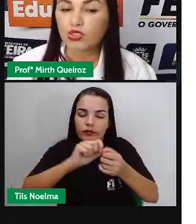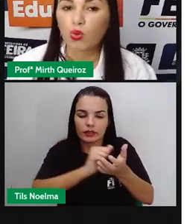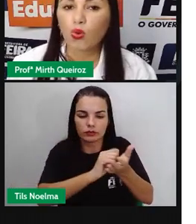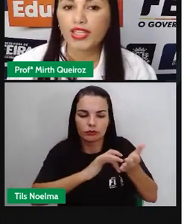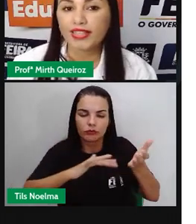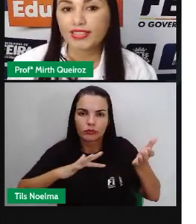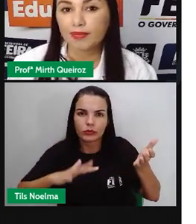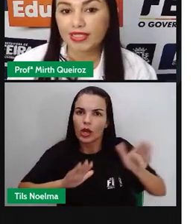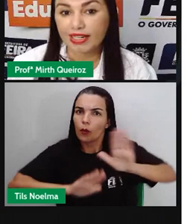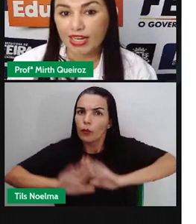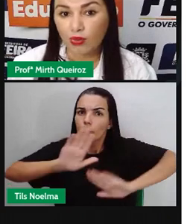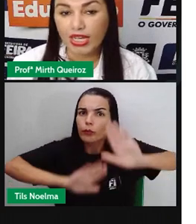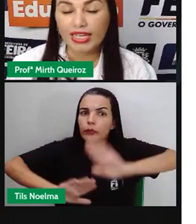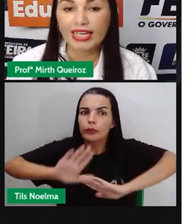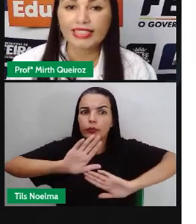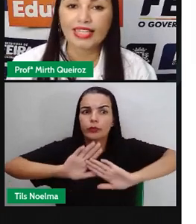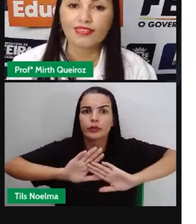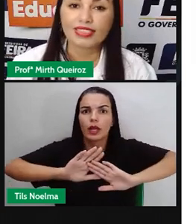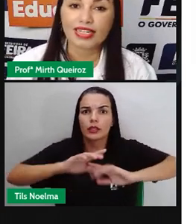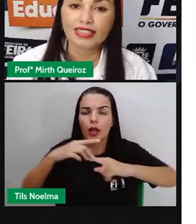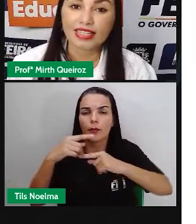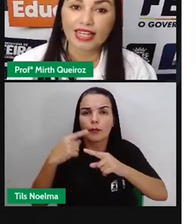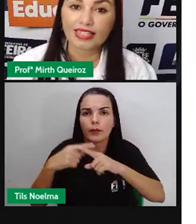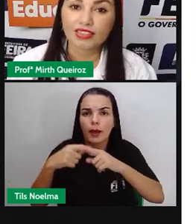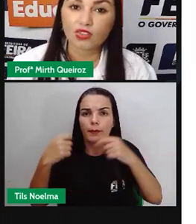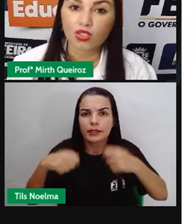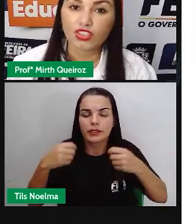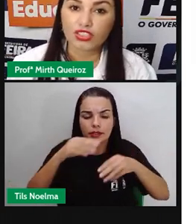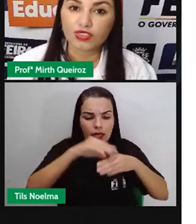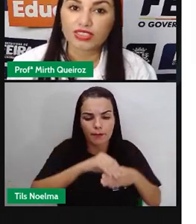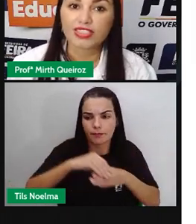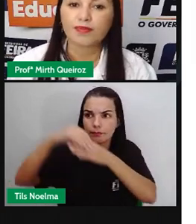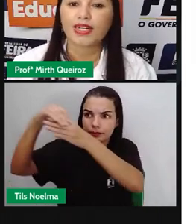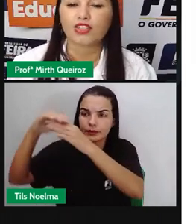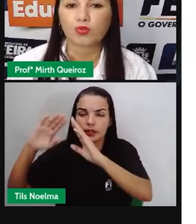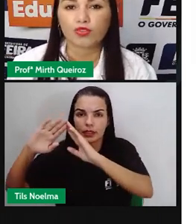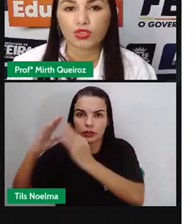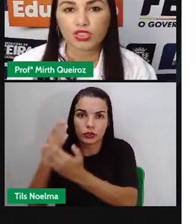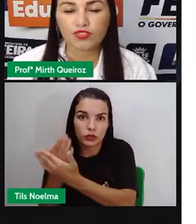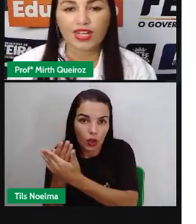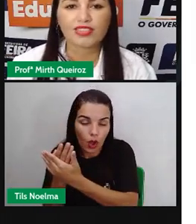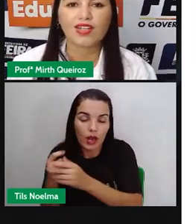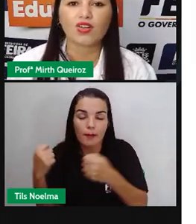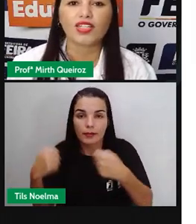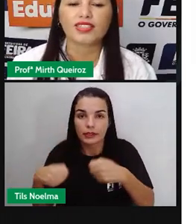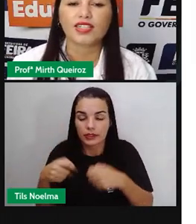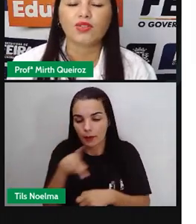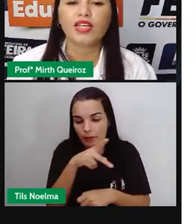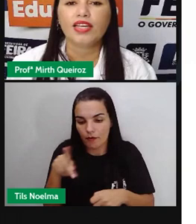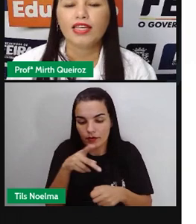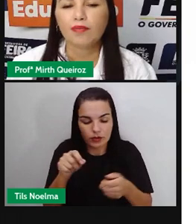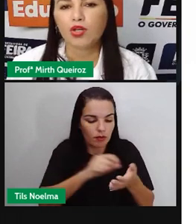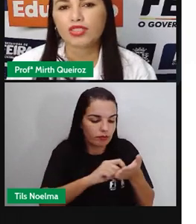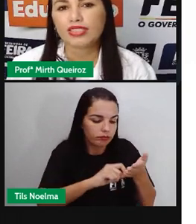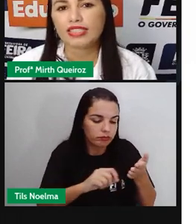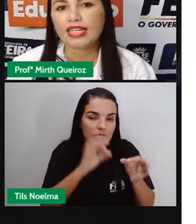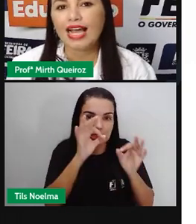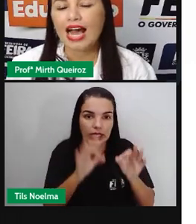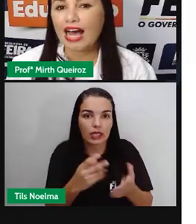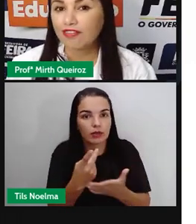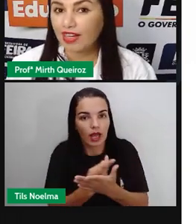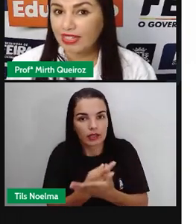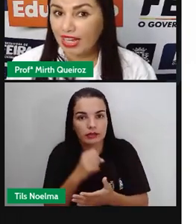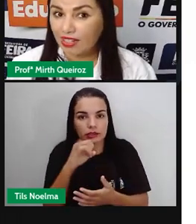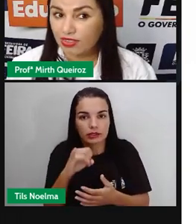as atividades cuidem desse material que ele deve ser entregue as escolas de vocês para que os professores façam a correção e